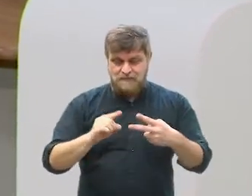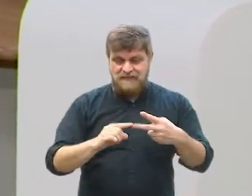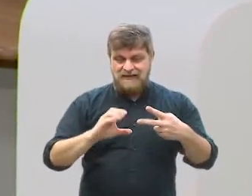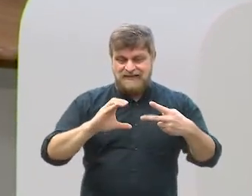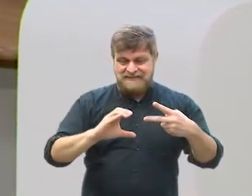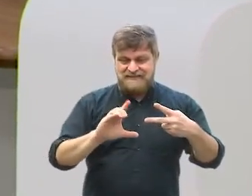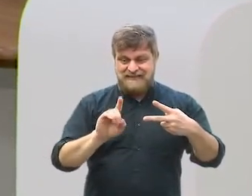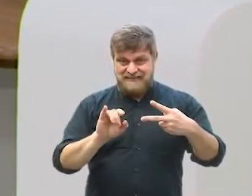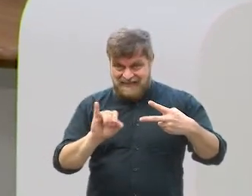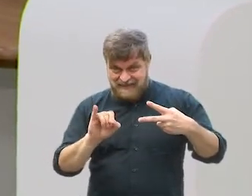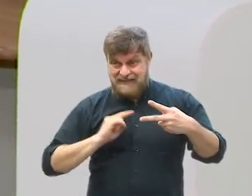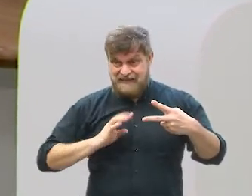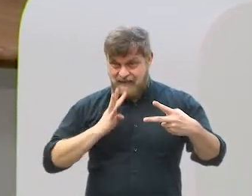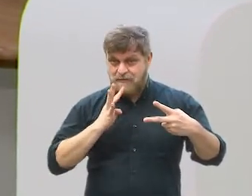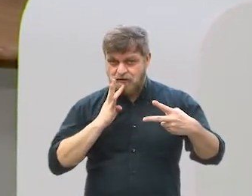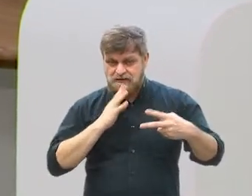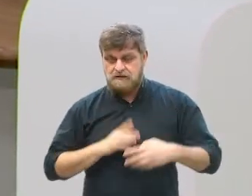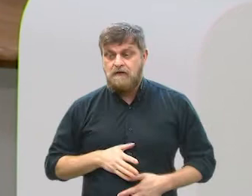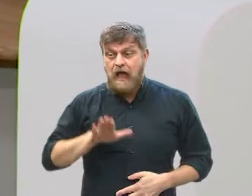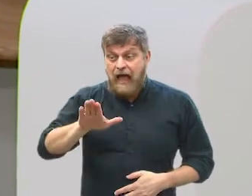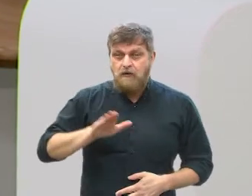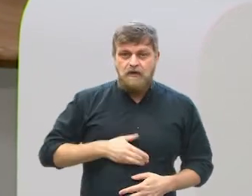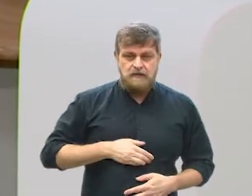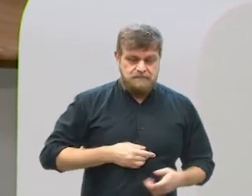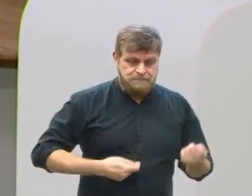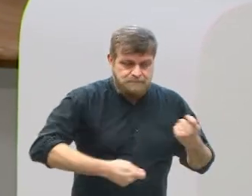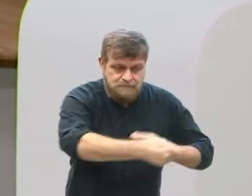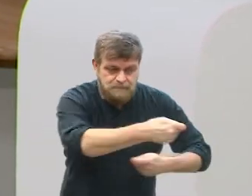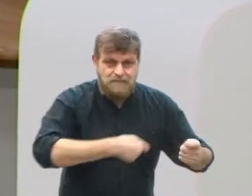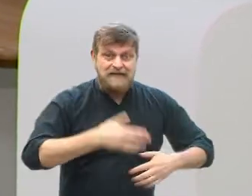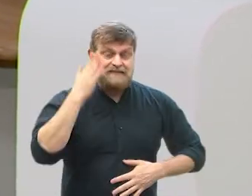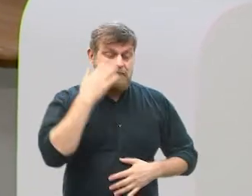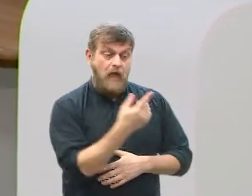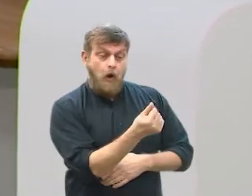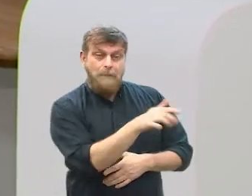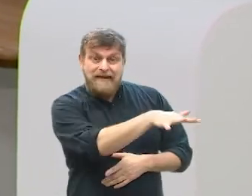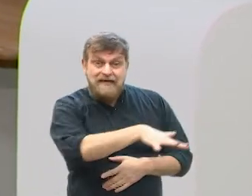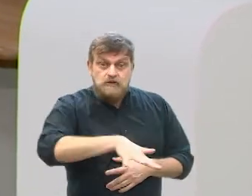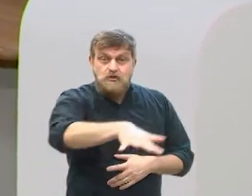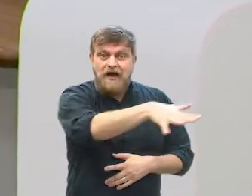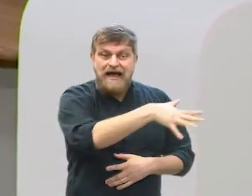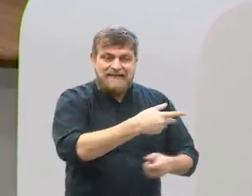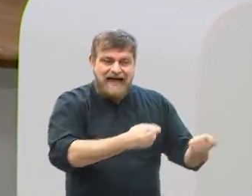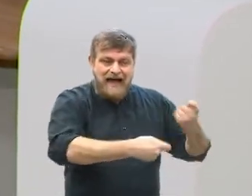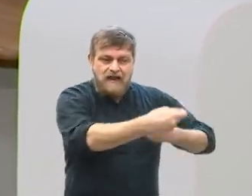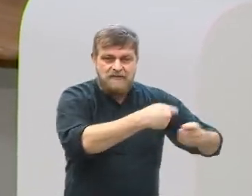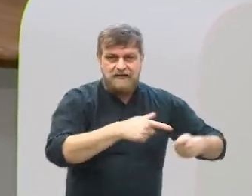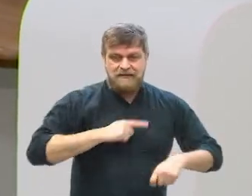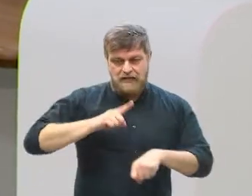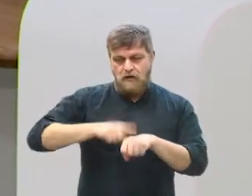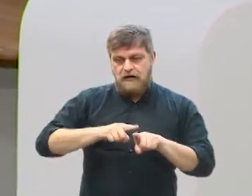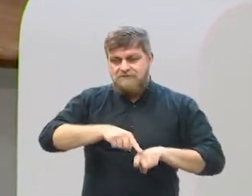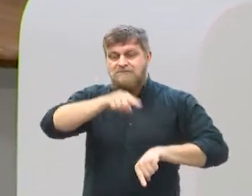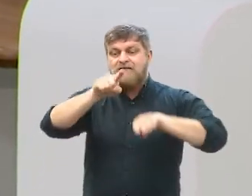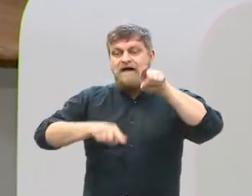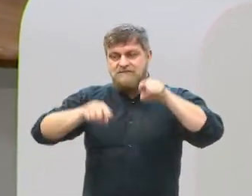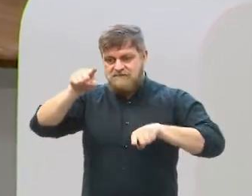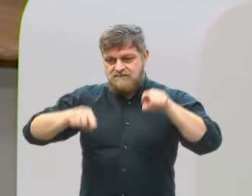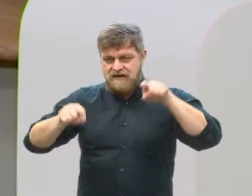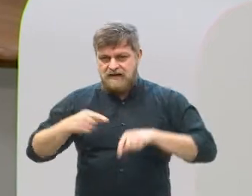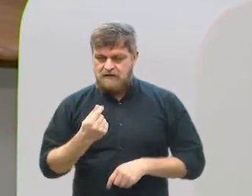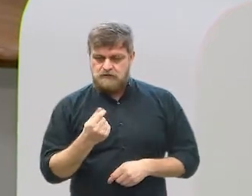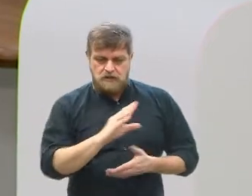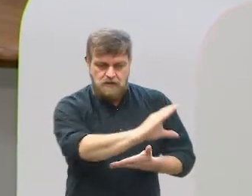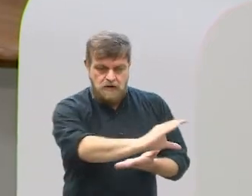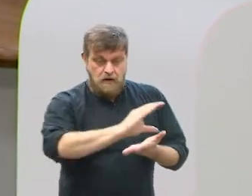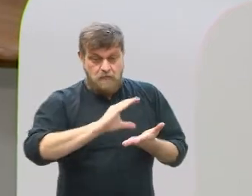Já a renda variável, você faz baseado em ações. Aí é preço de mercado. Então, em alguns momentos, você vai estar ganhando mais.